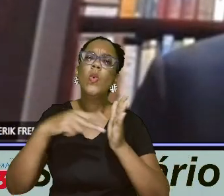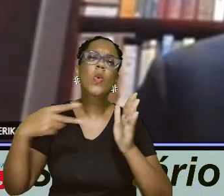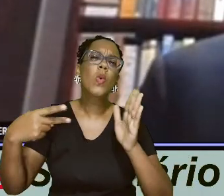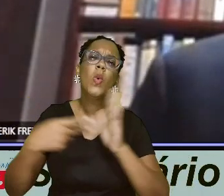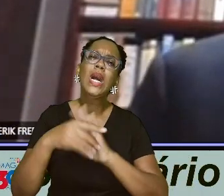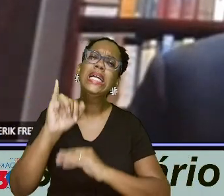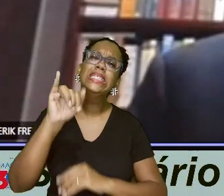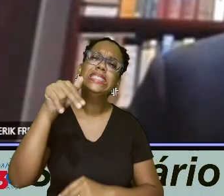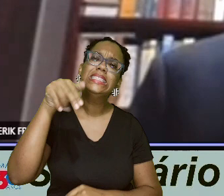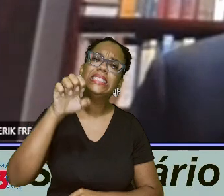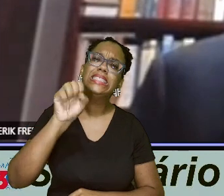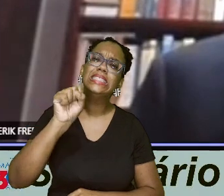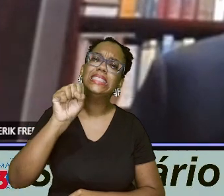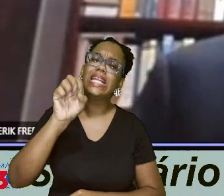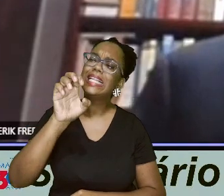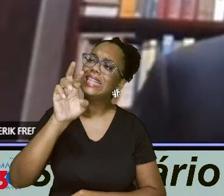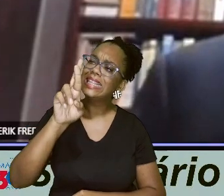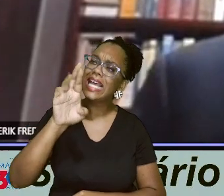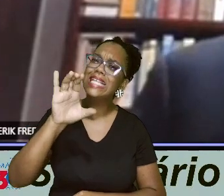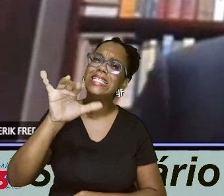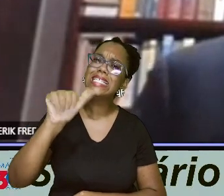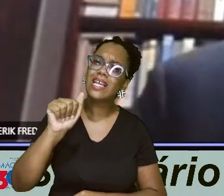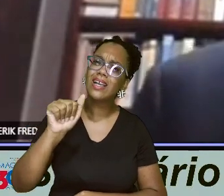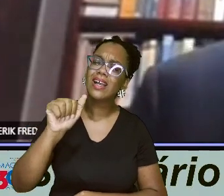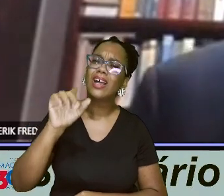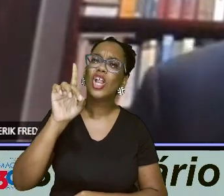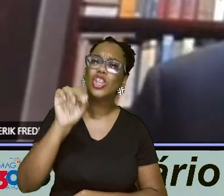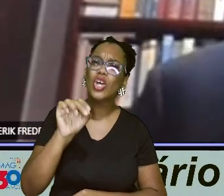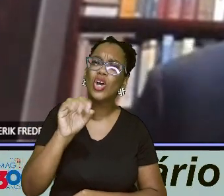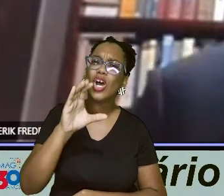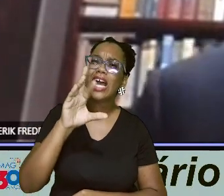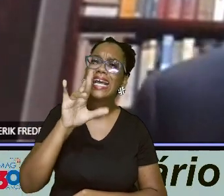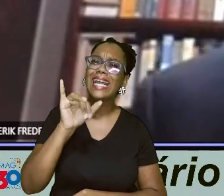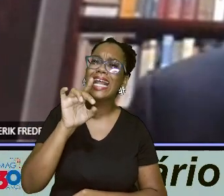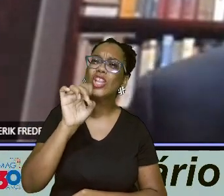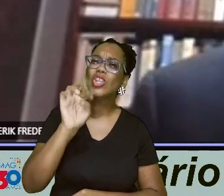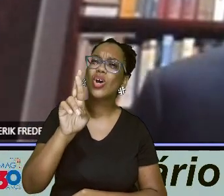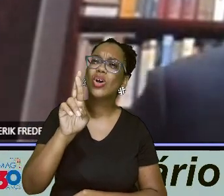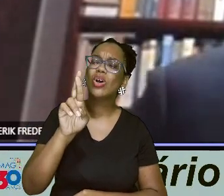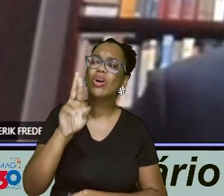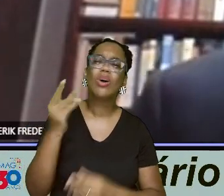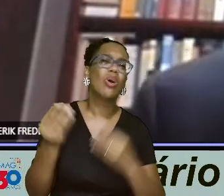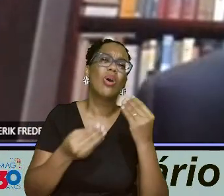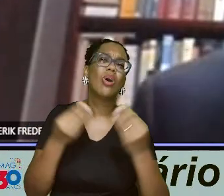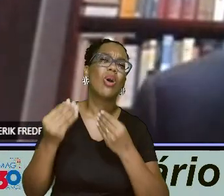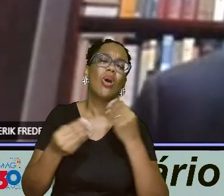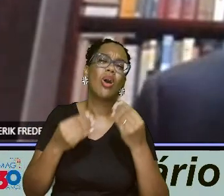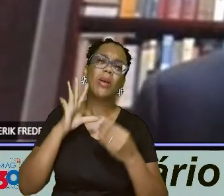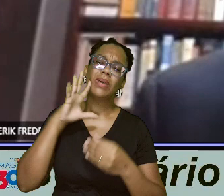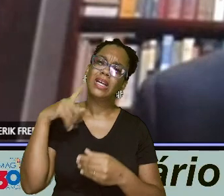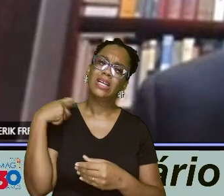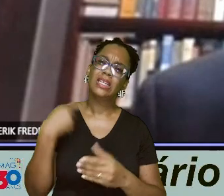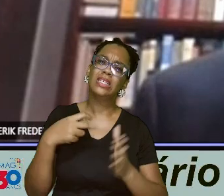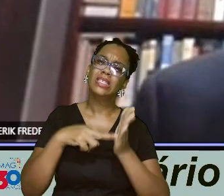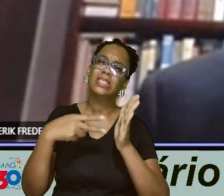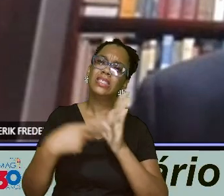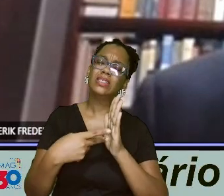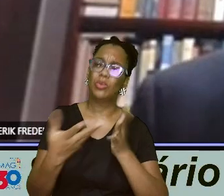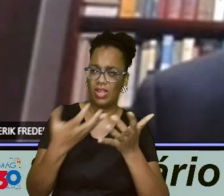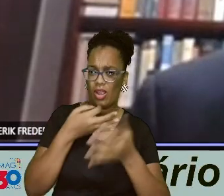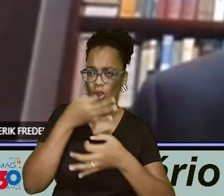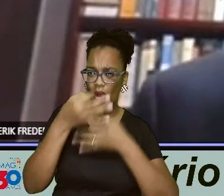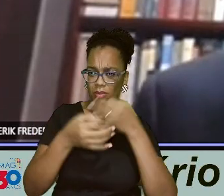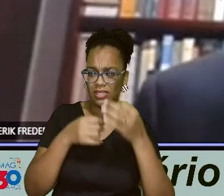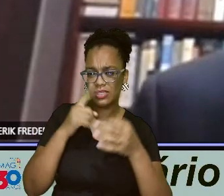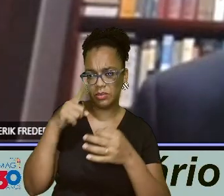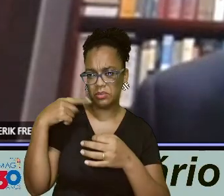credor, e como essa inércia deve ser redefinida, o que eu penso, depois gostaria de comentar um pouquinho sobre